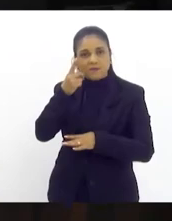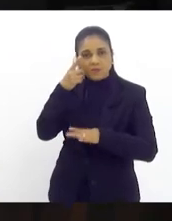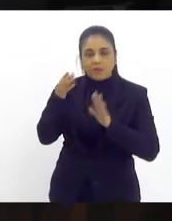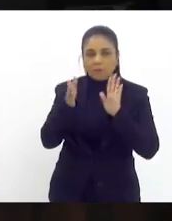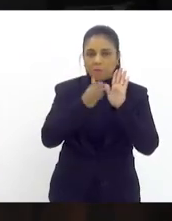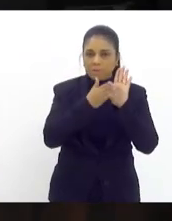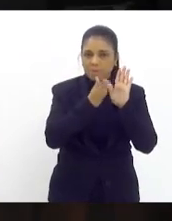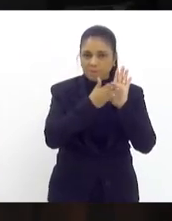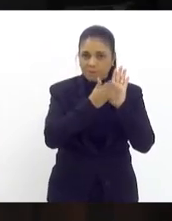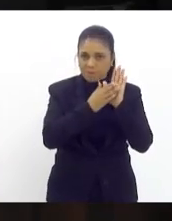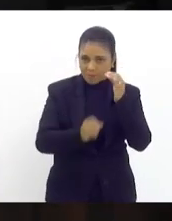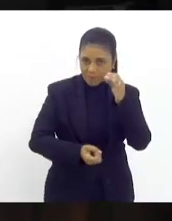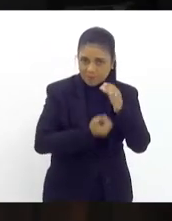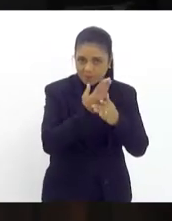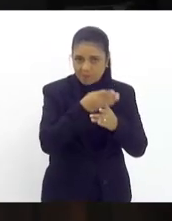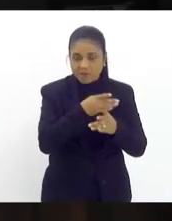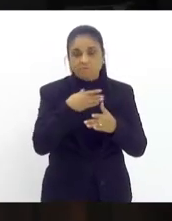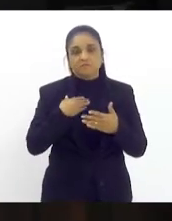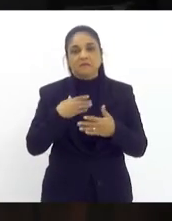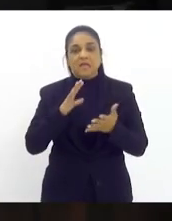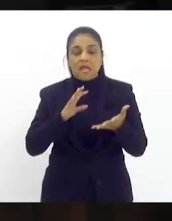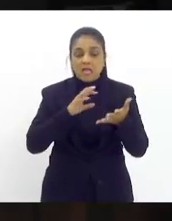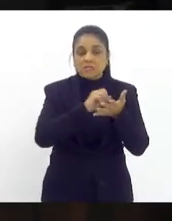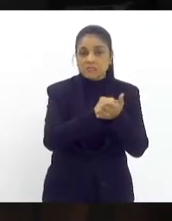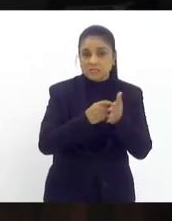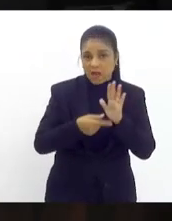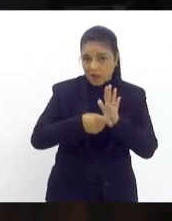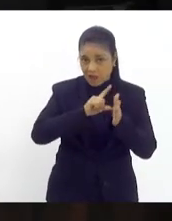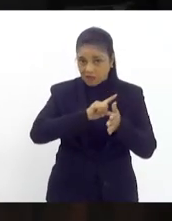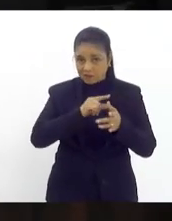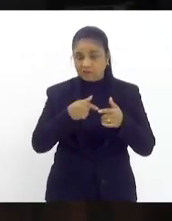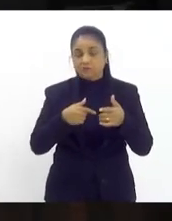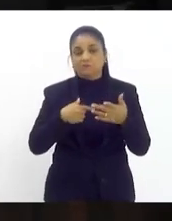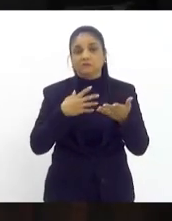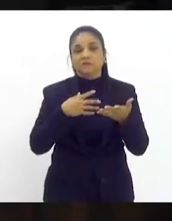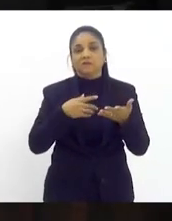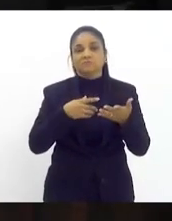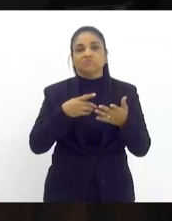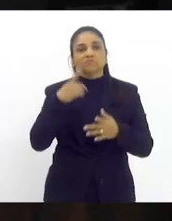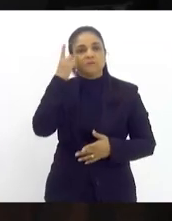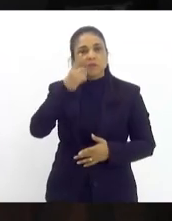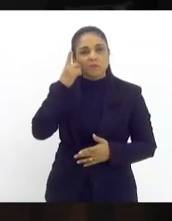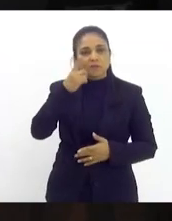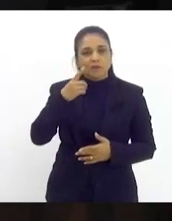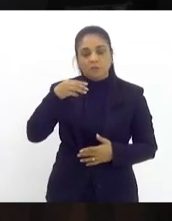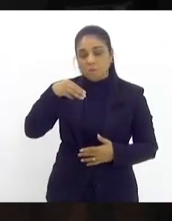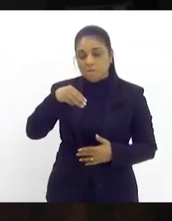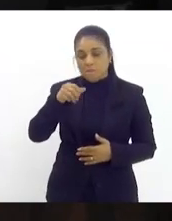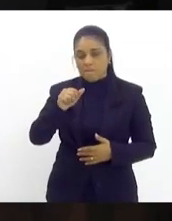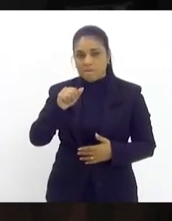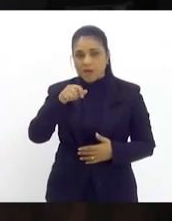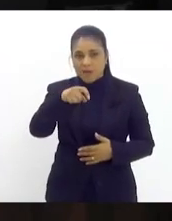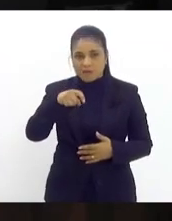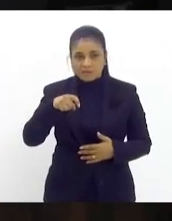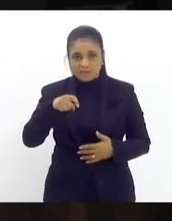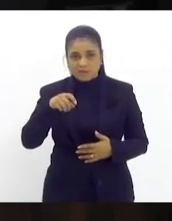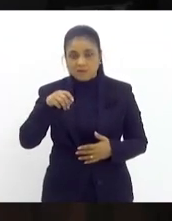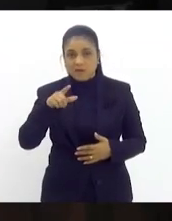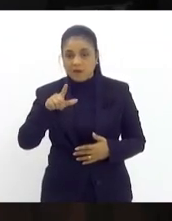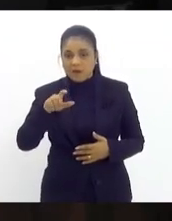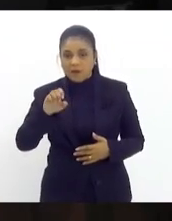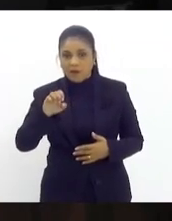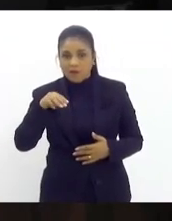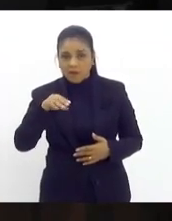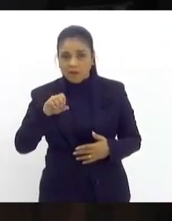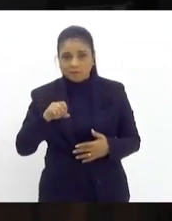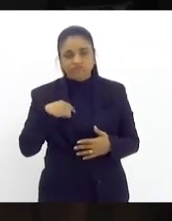gostaria de registrar a presença aqui nosso deputado federal ex-secretário de estado Max Lemos conhece essa casa melhor